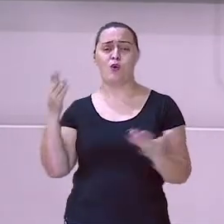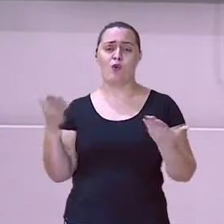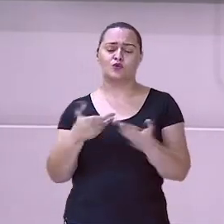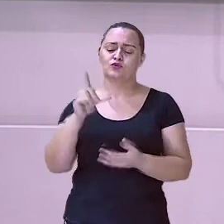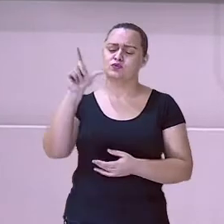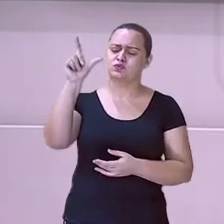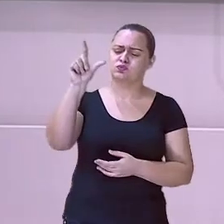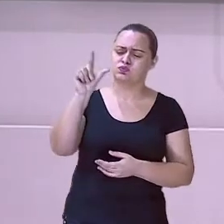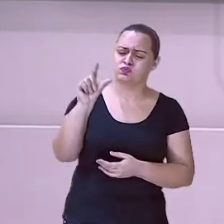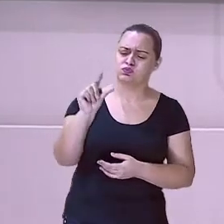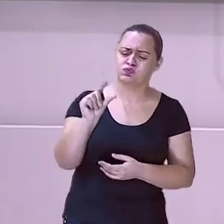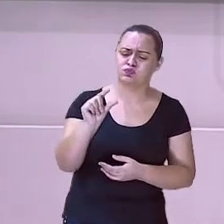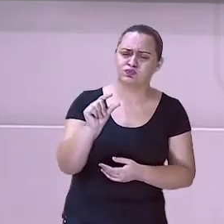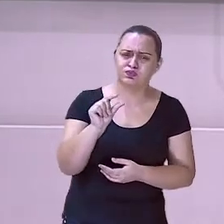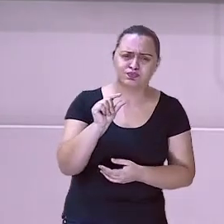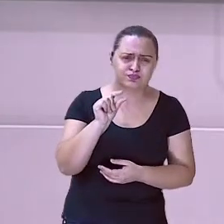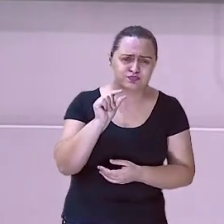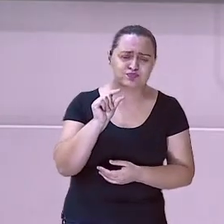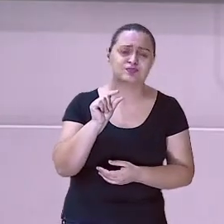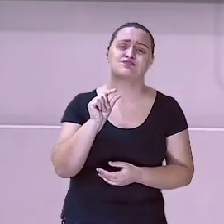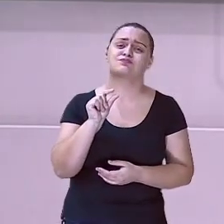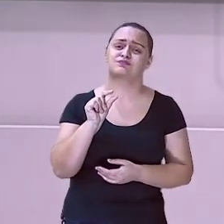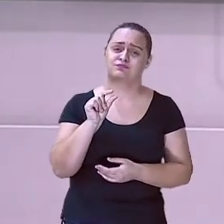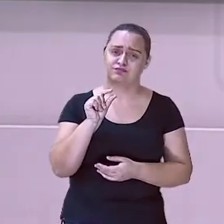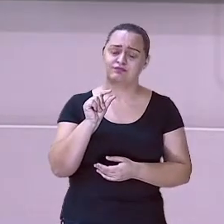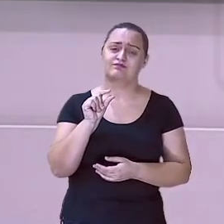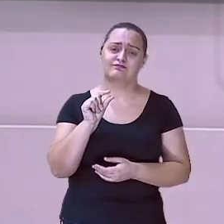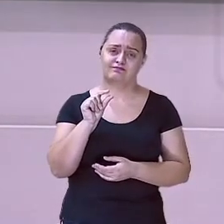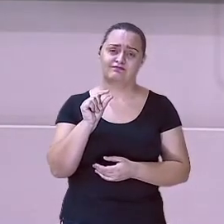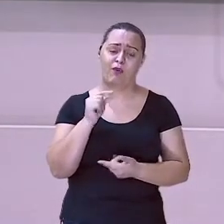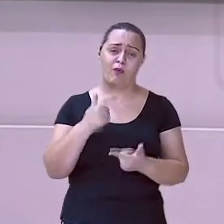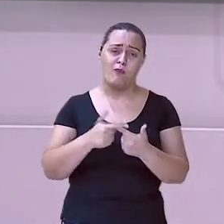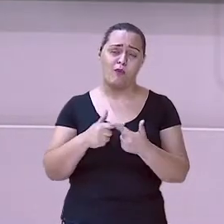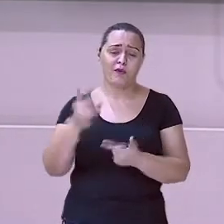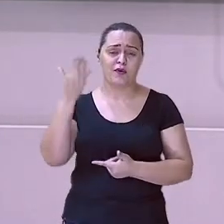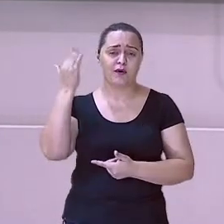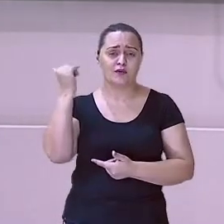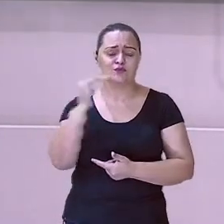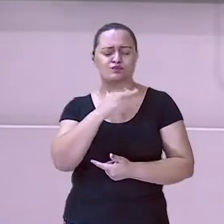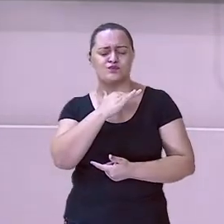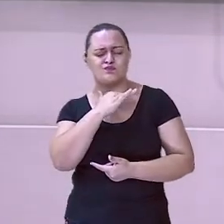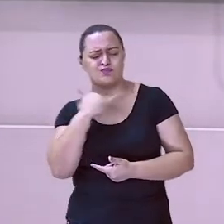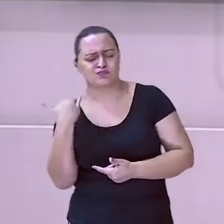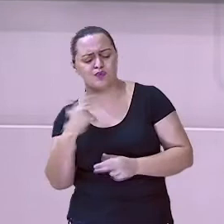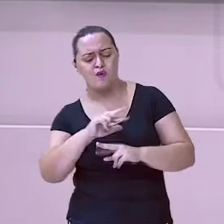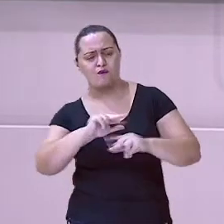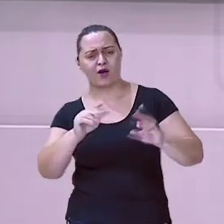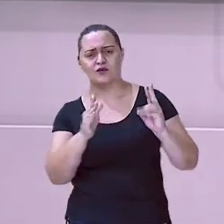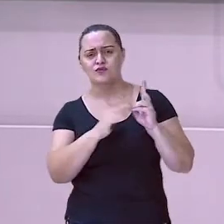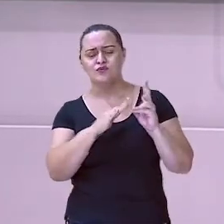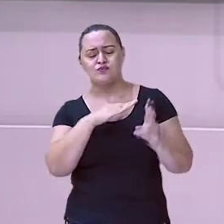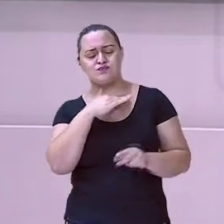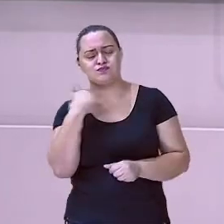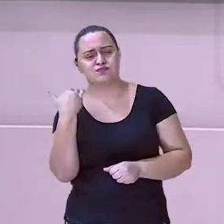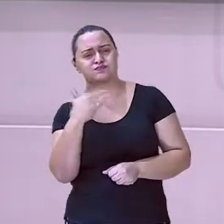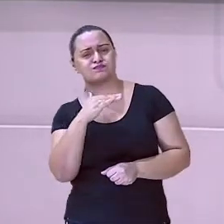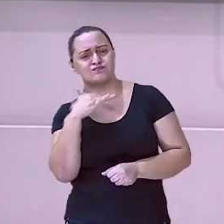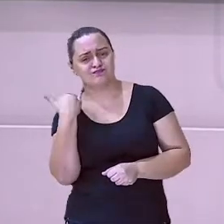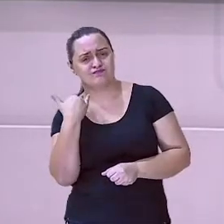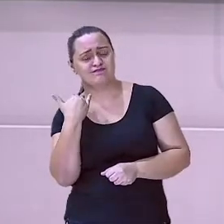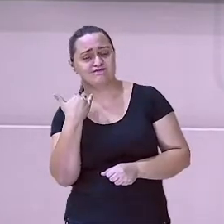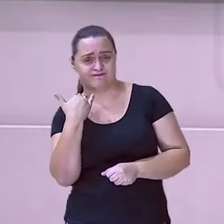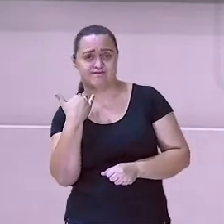mínimo, tá? Hoje nós não chegamos nem de longe perto disso